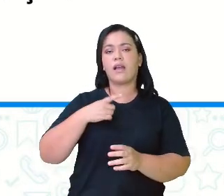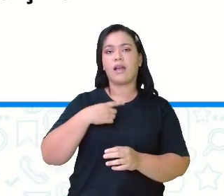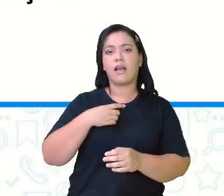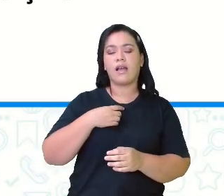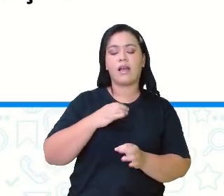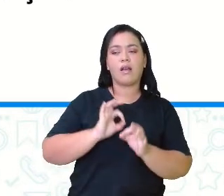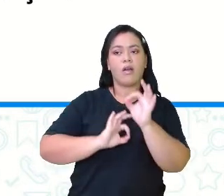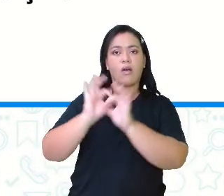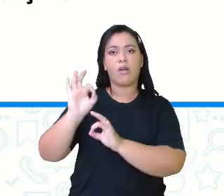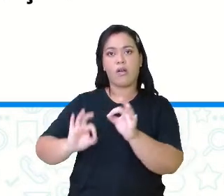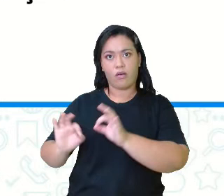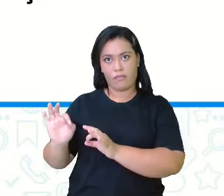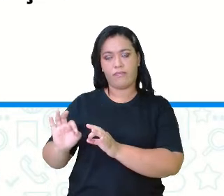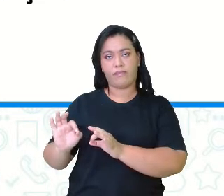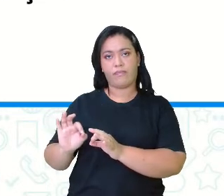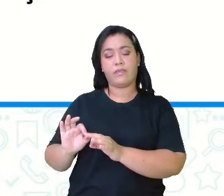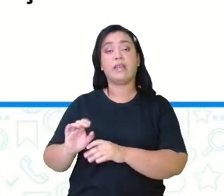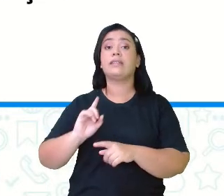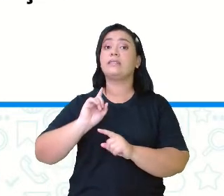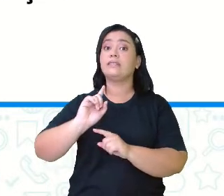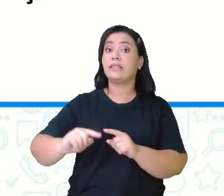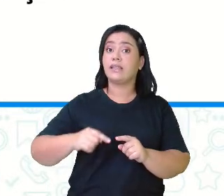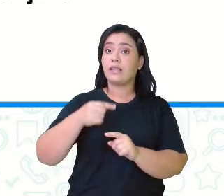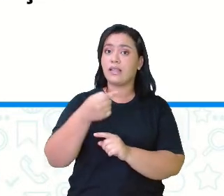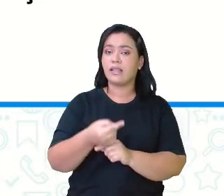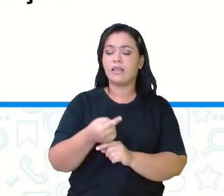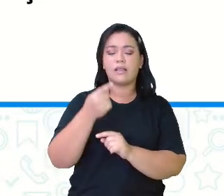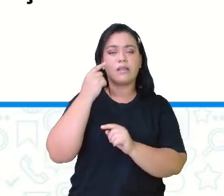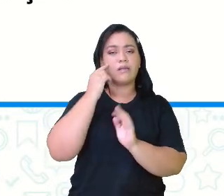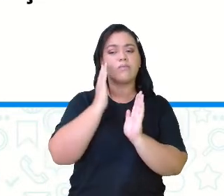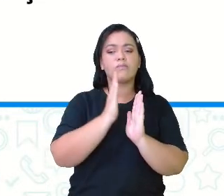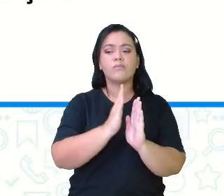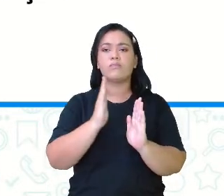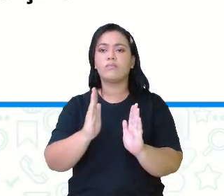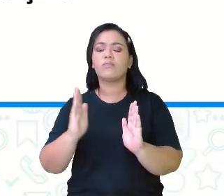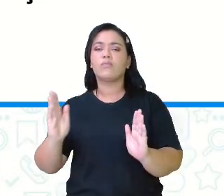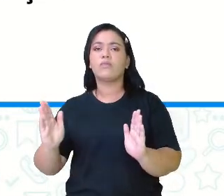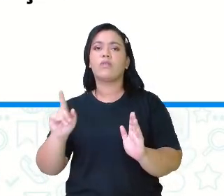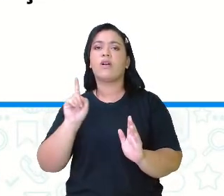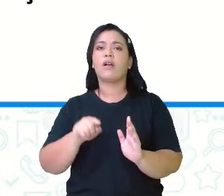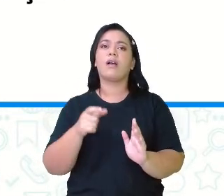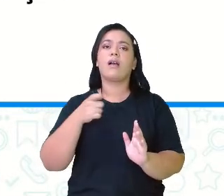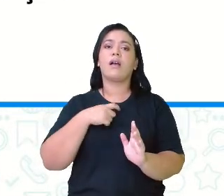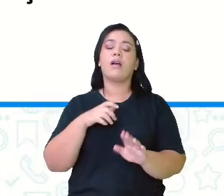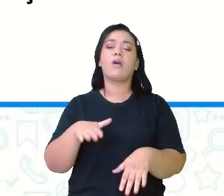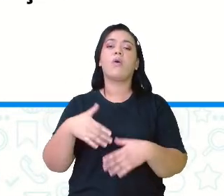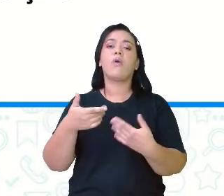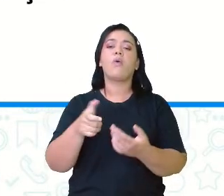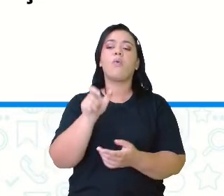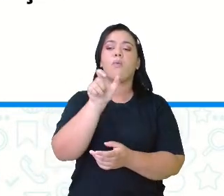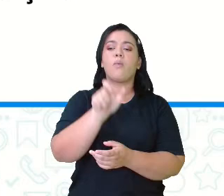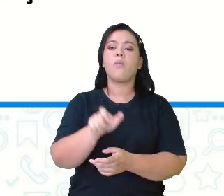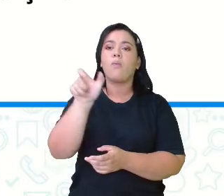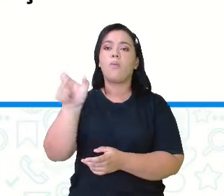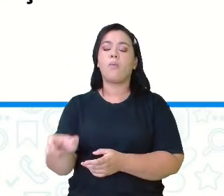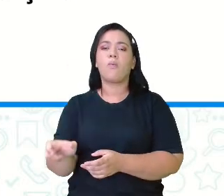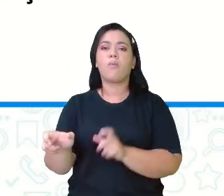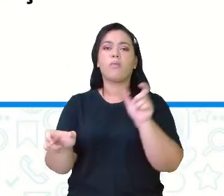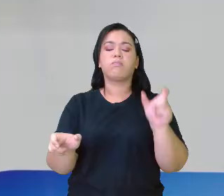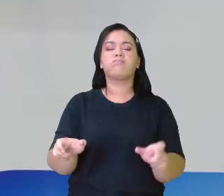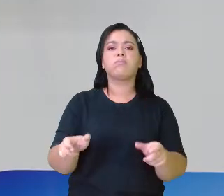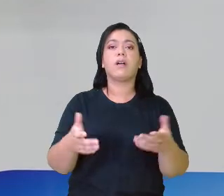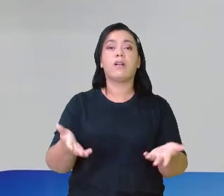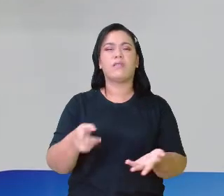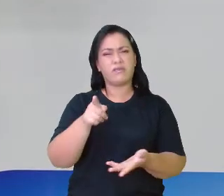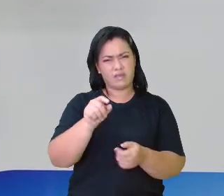e ordens. Depois, decomponha cada número de acordo com sua posição. E aí, será que